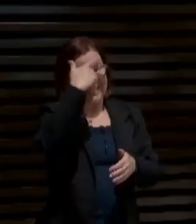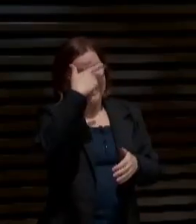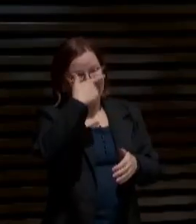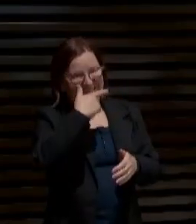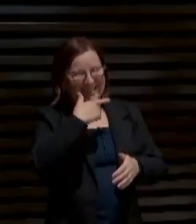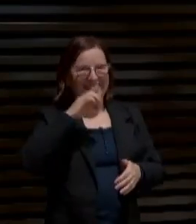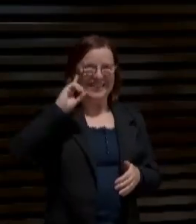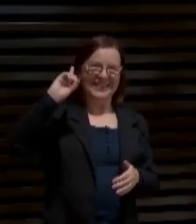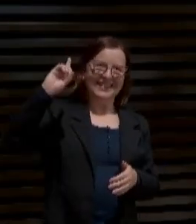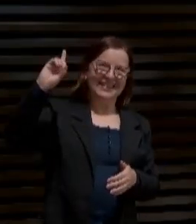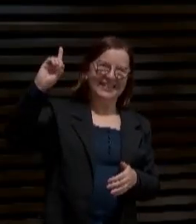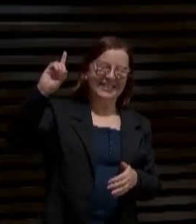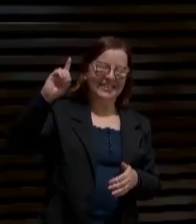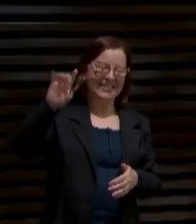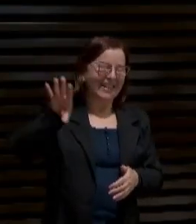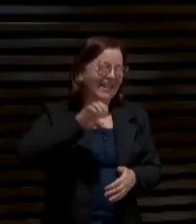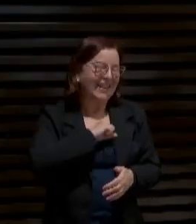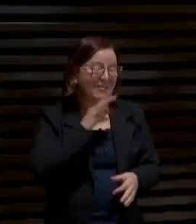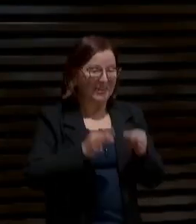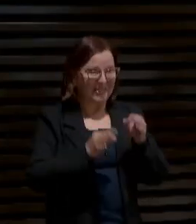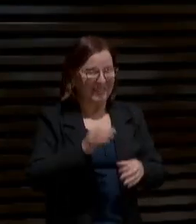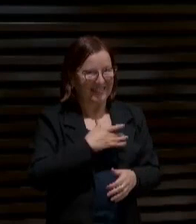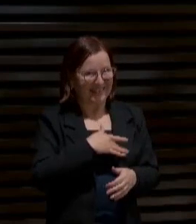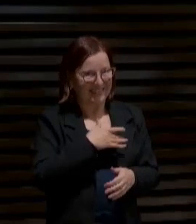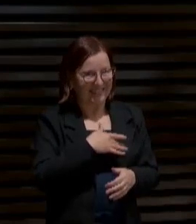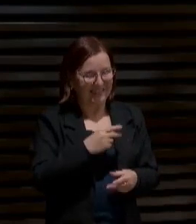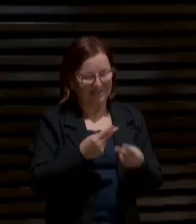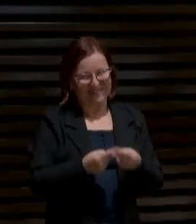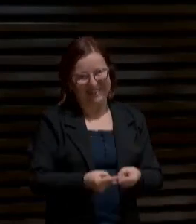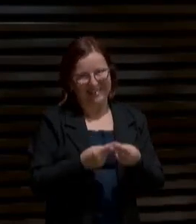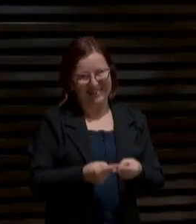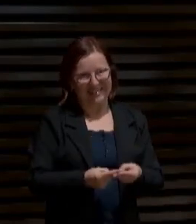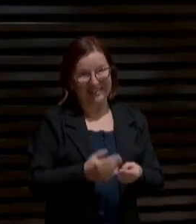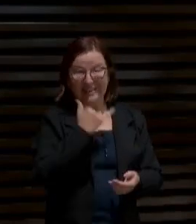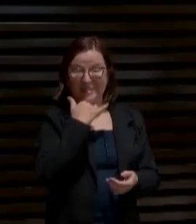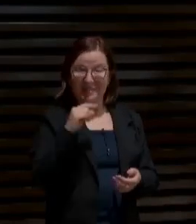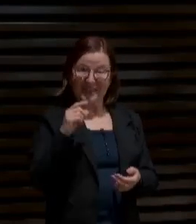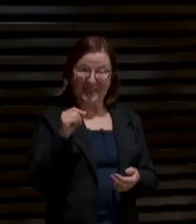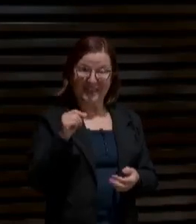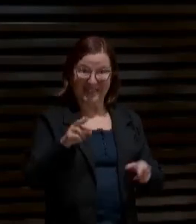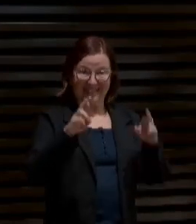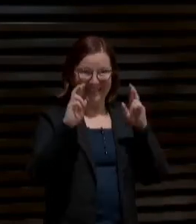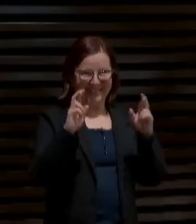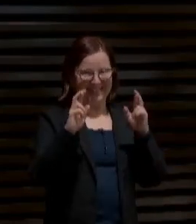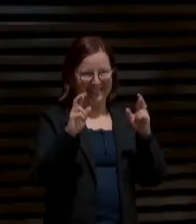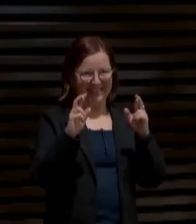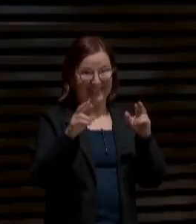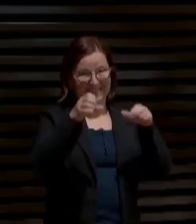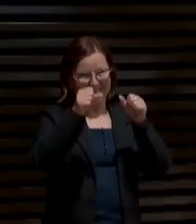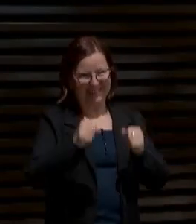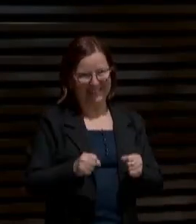e justiça misericórdia e longanimidade perdão e esperança